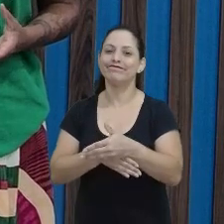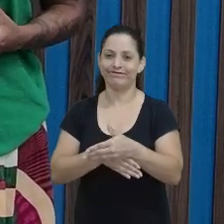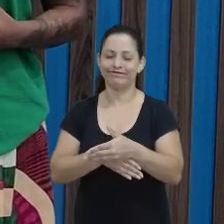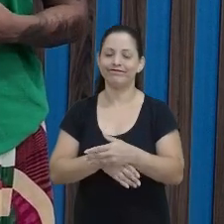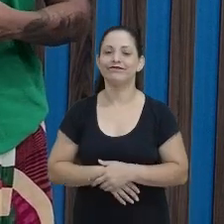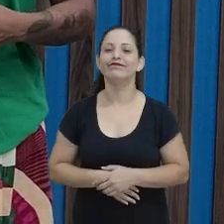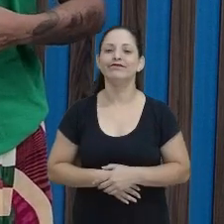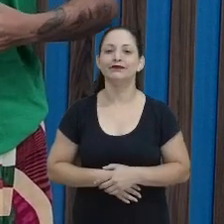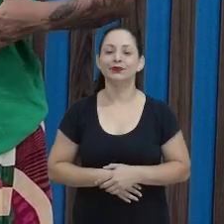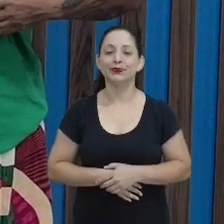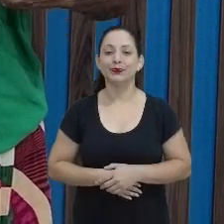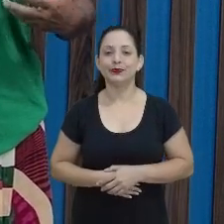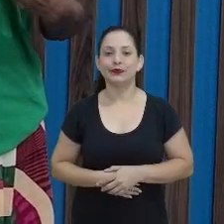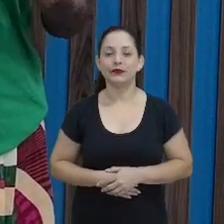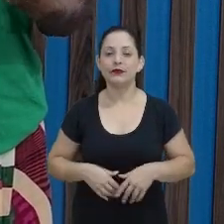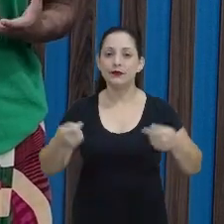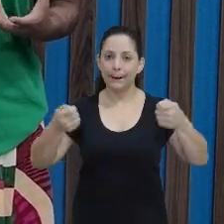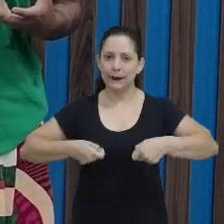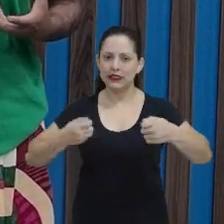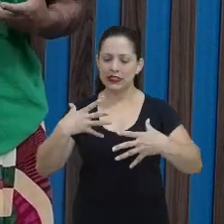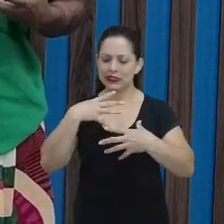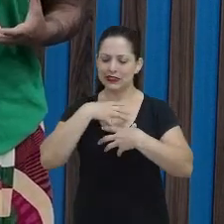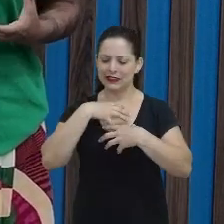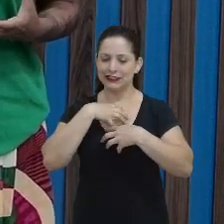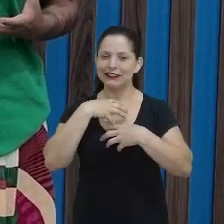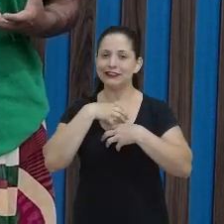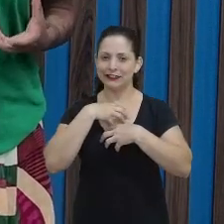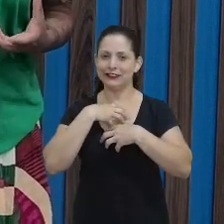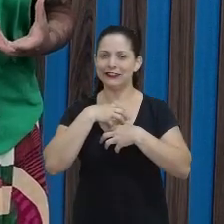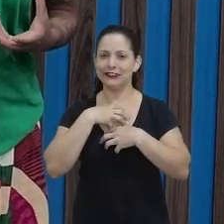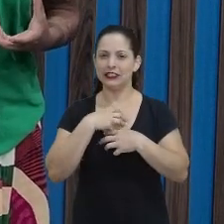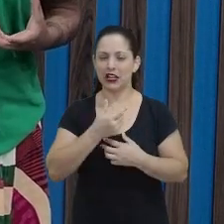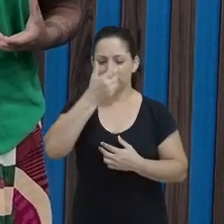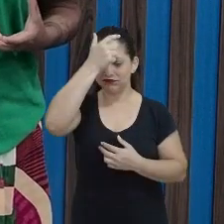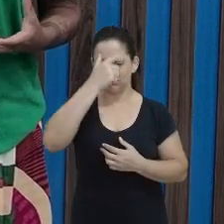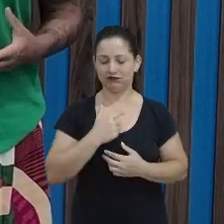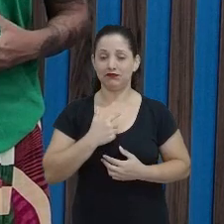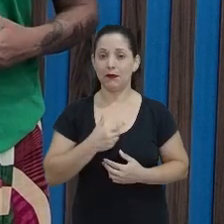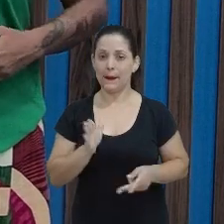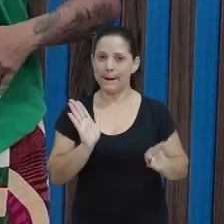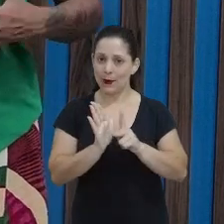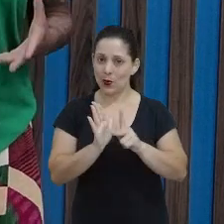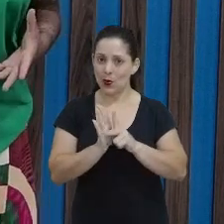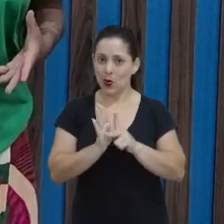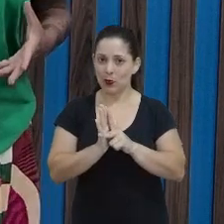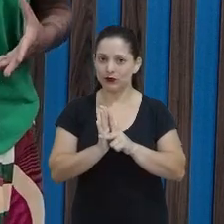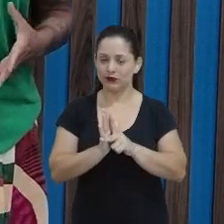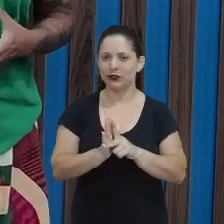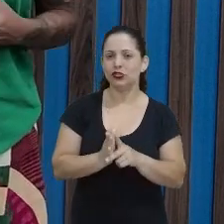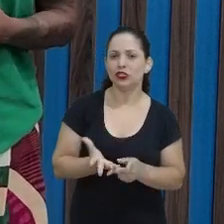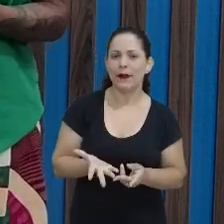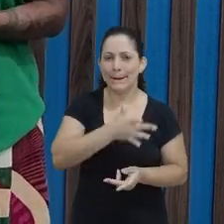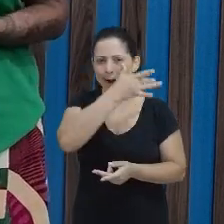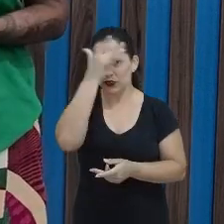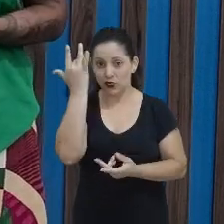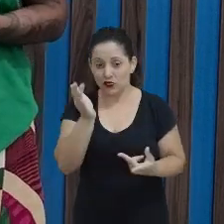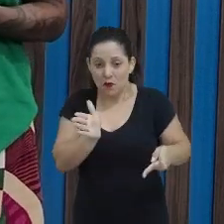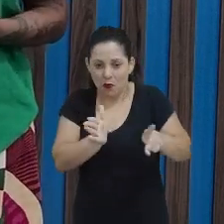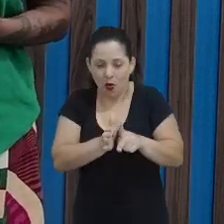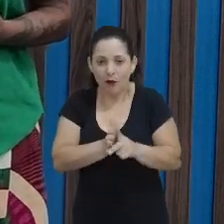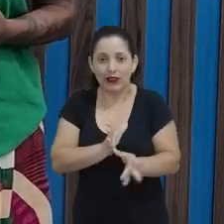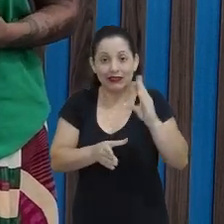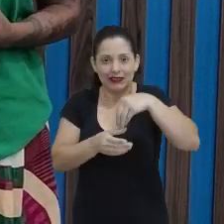tem que se perceber enquanto seres que não só moram na cidade, mas que fazem parte